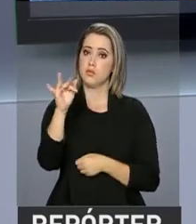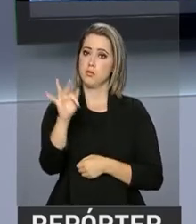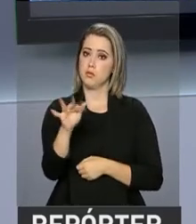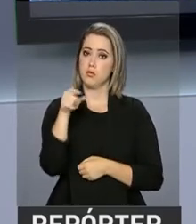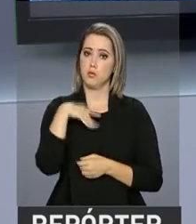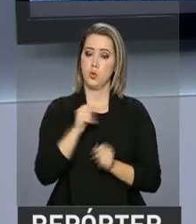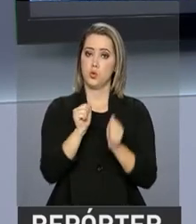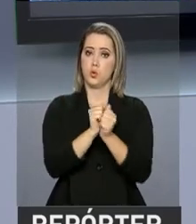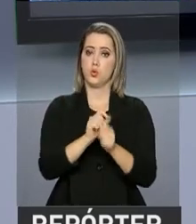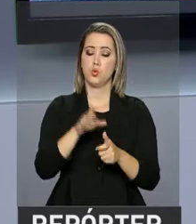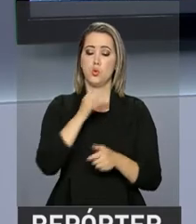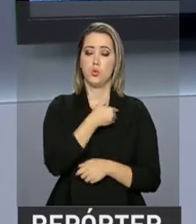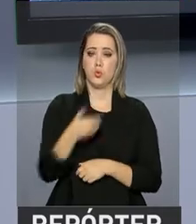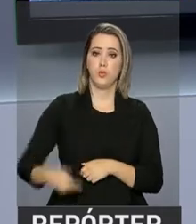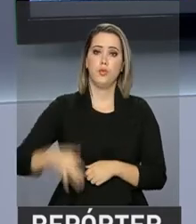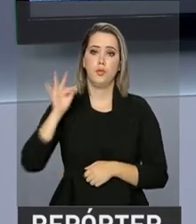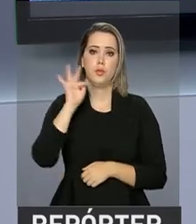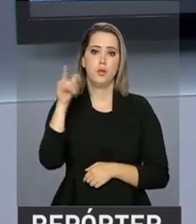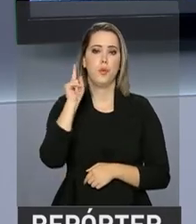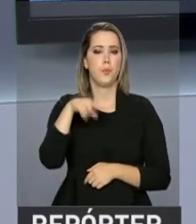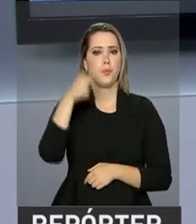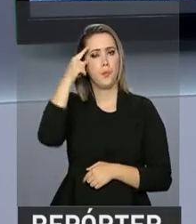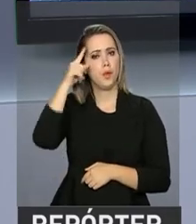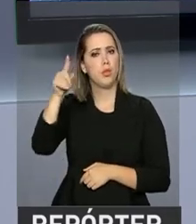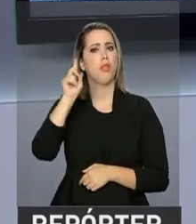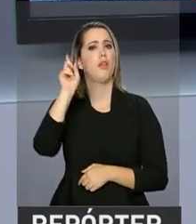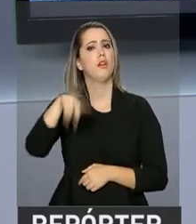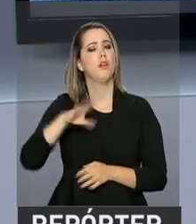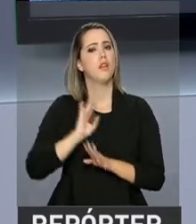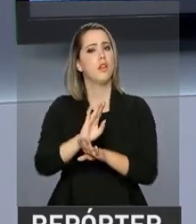com a União. A ideia é ajudar os estados